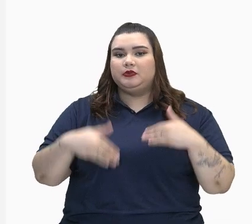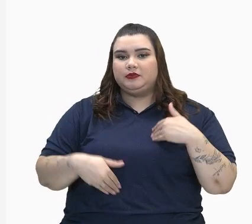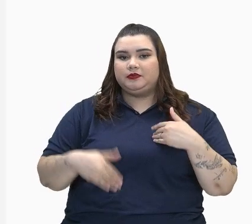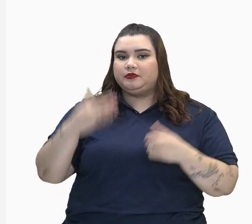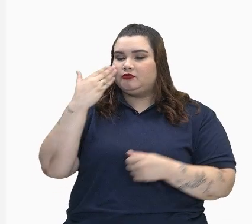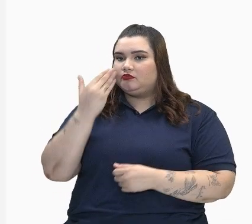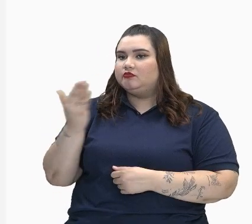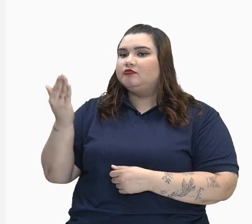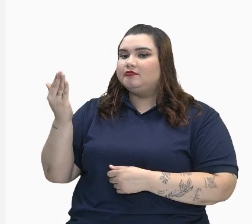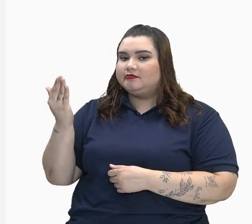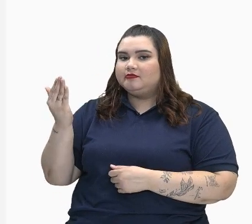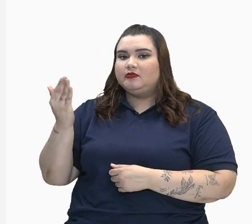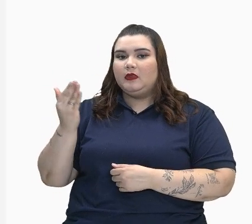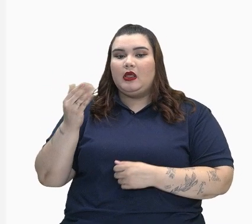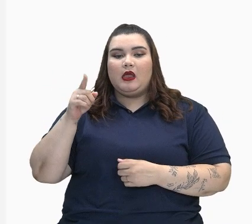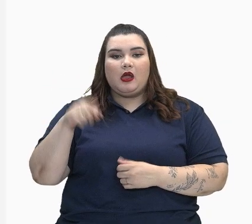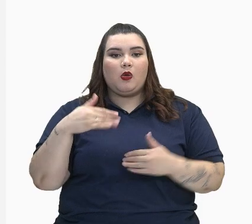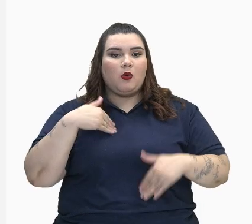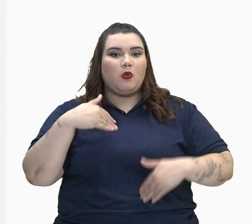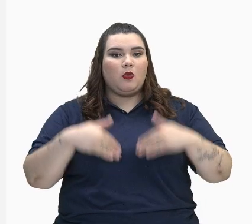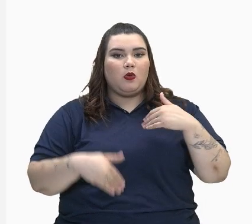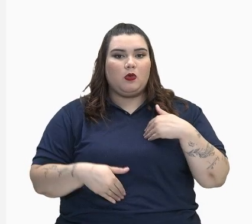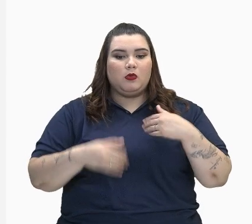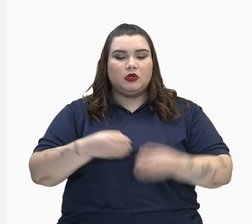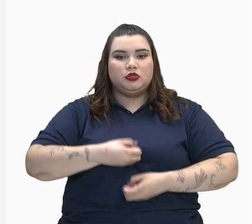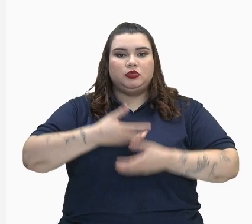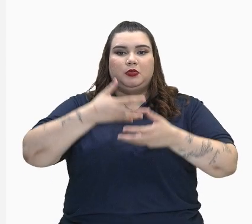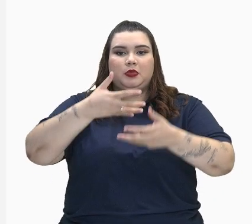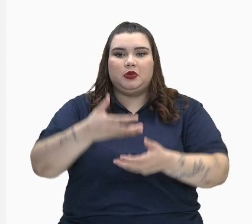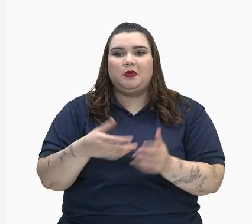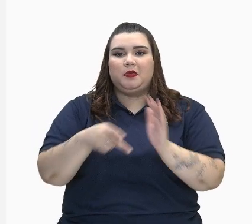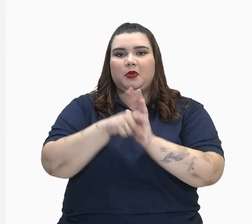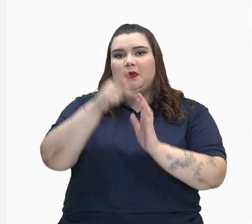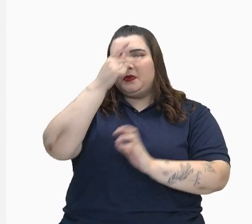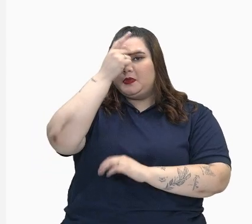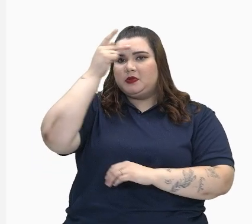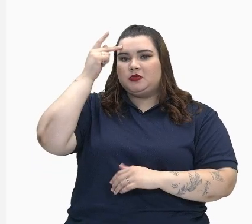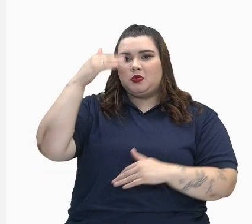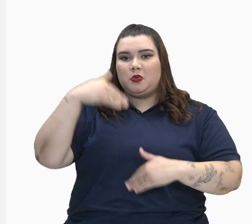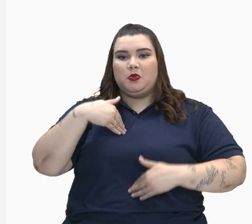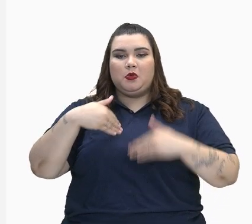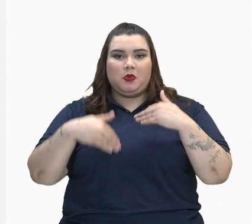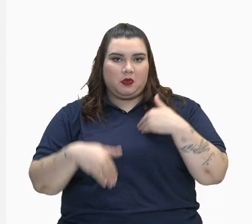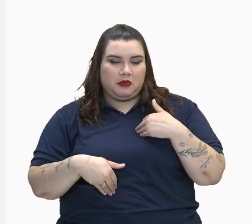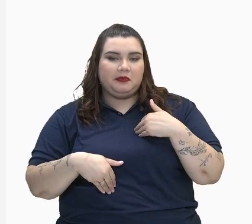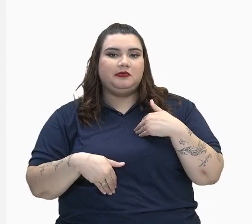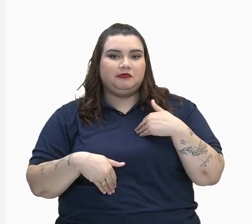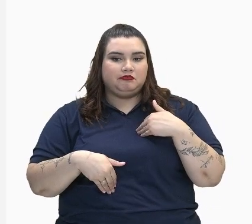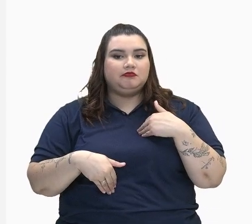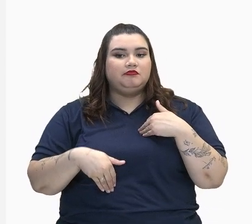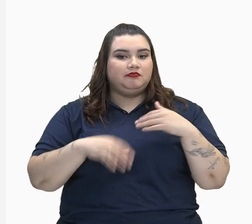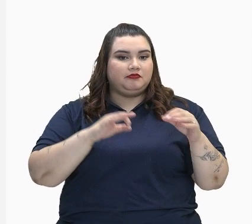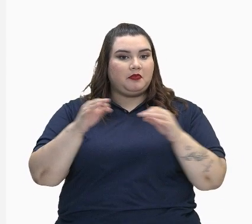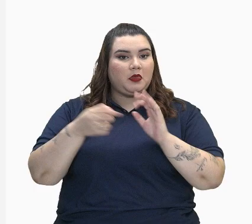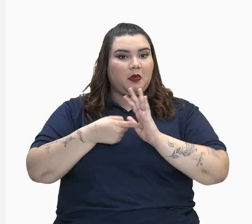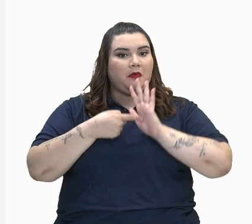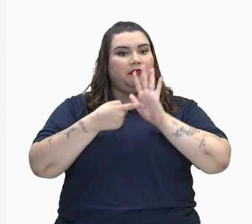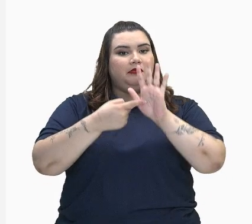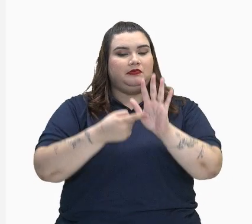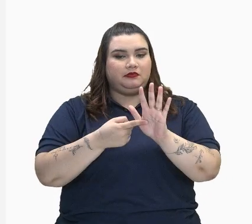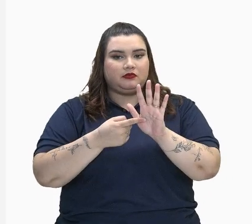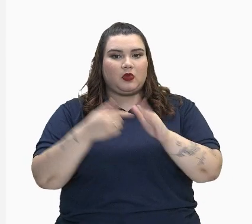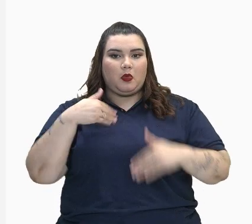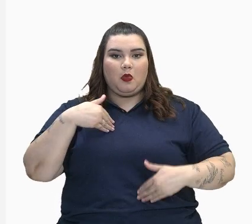ver? Corpo, expressão física dos artistas ou de quem está apresentando, não é verdade?